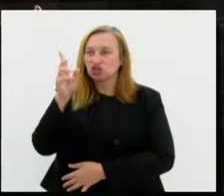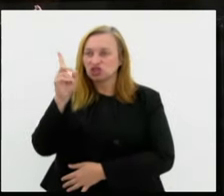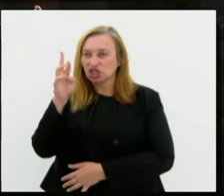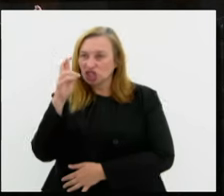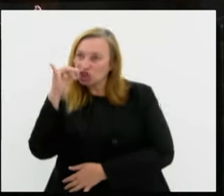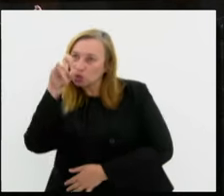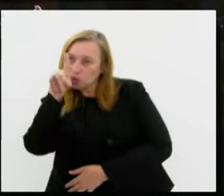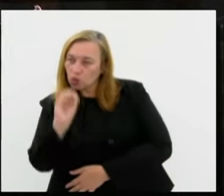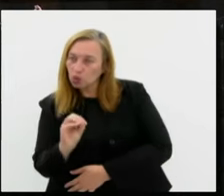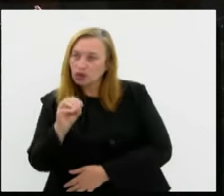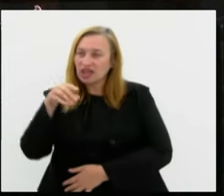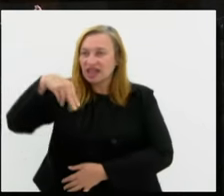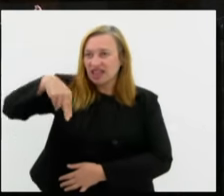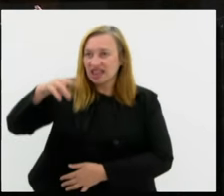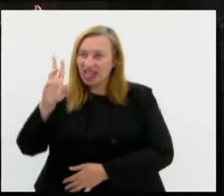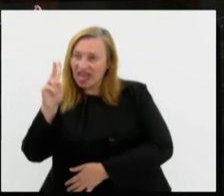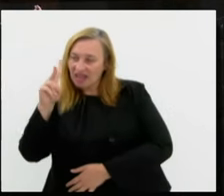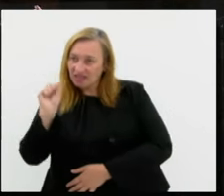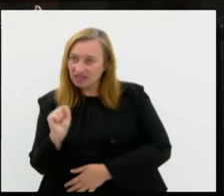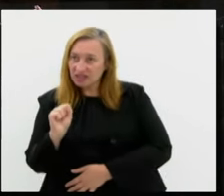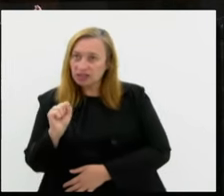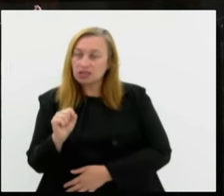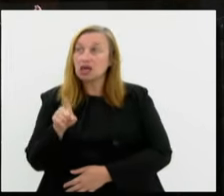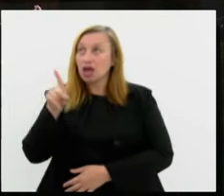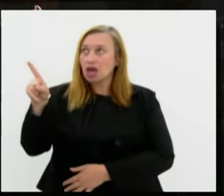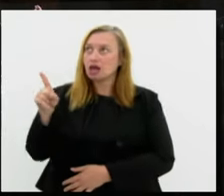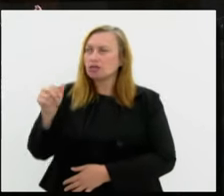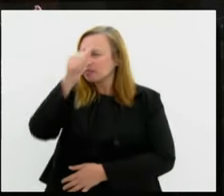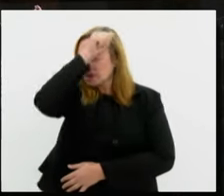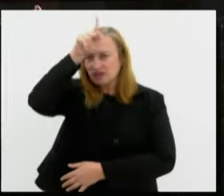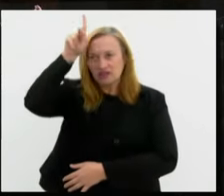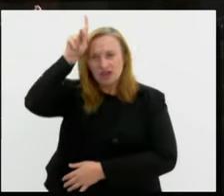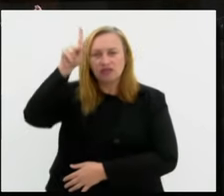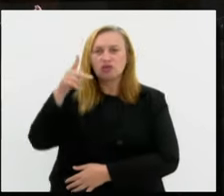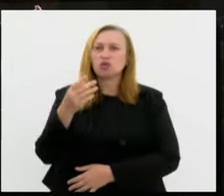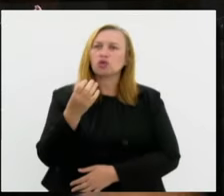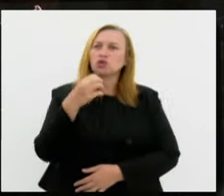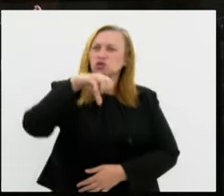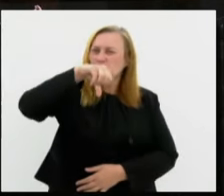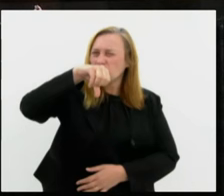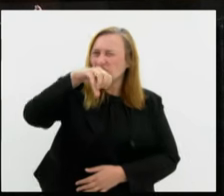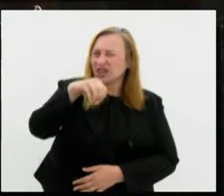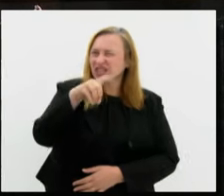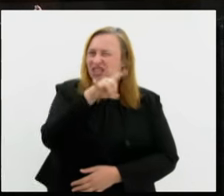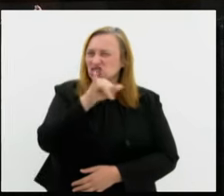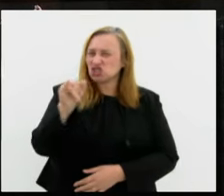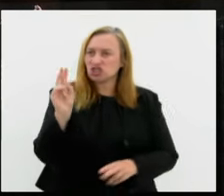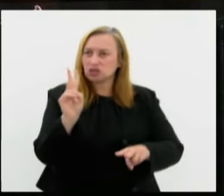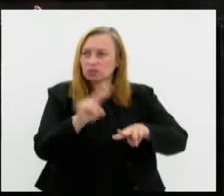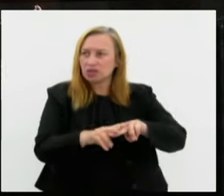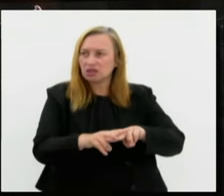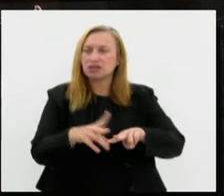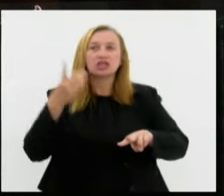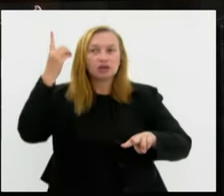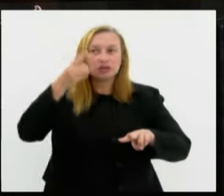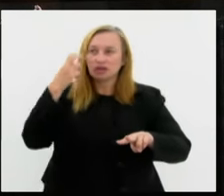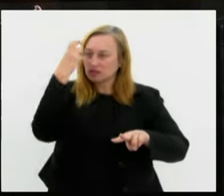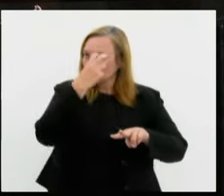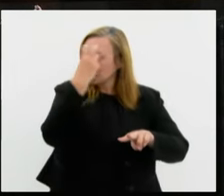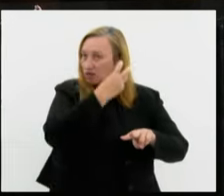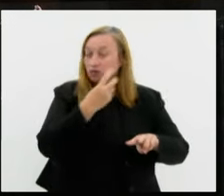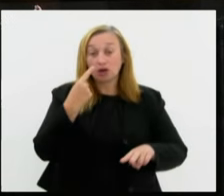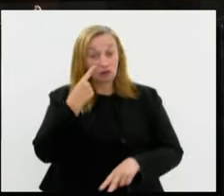agora secretário. Ele ficou 90 dias preso, o deputado Verônica acompanhou de perto isso, sem sequer ter sido